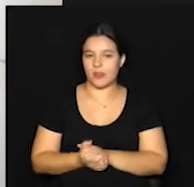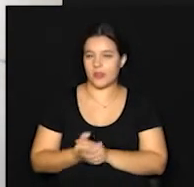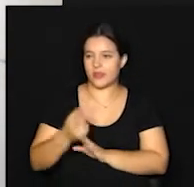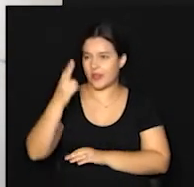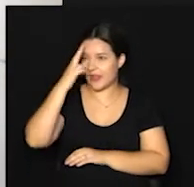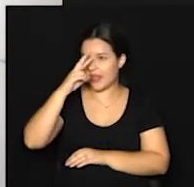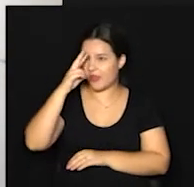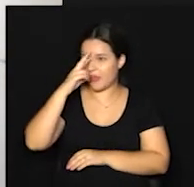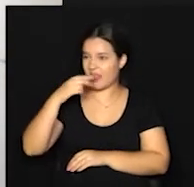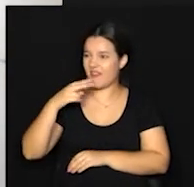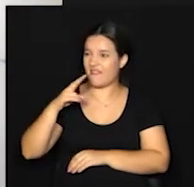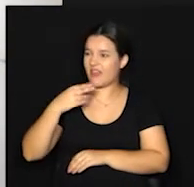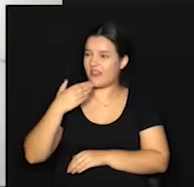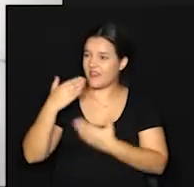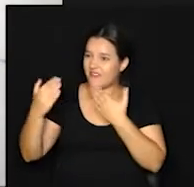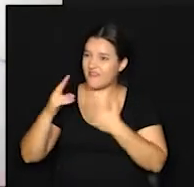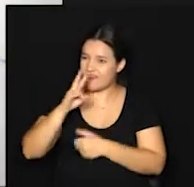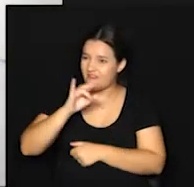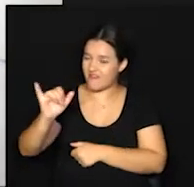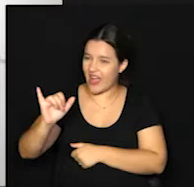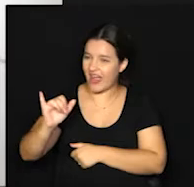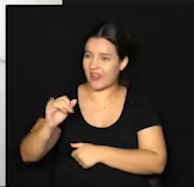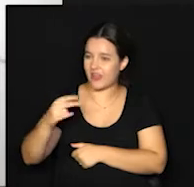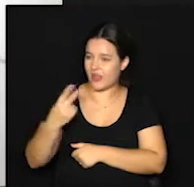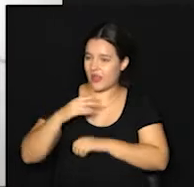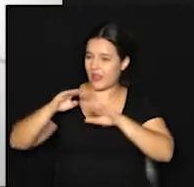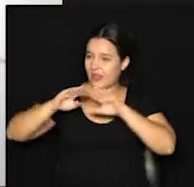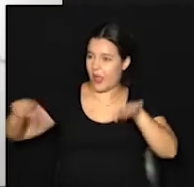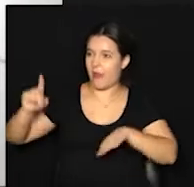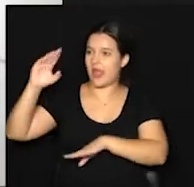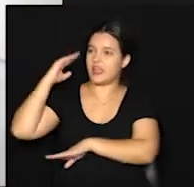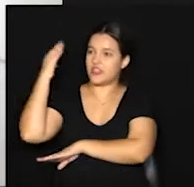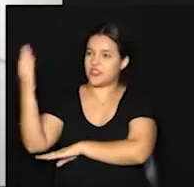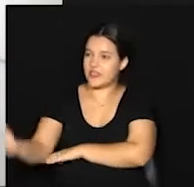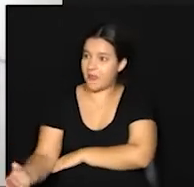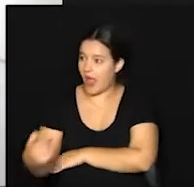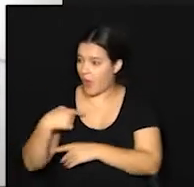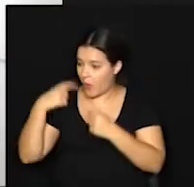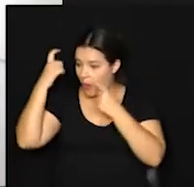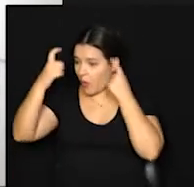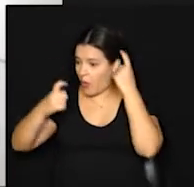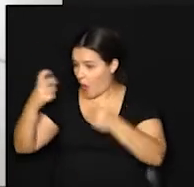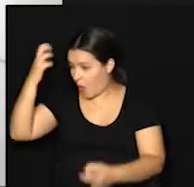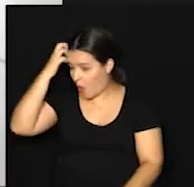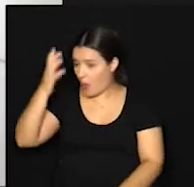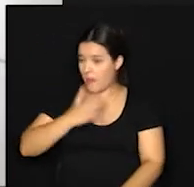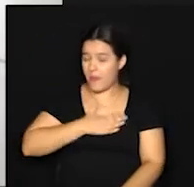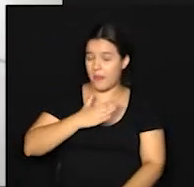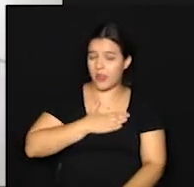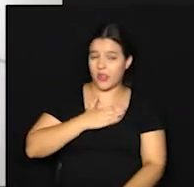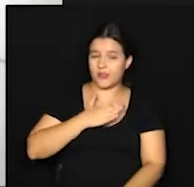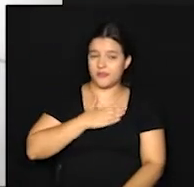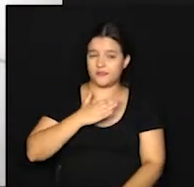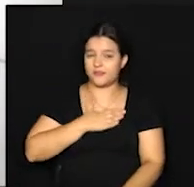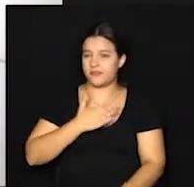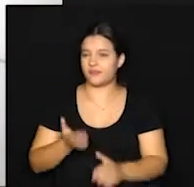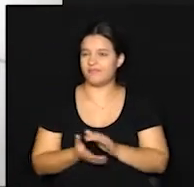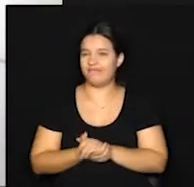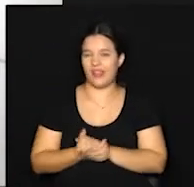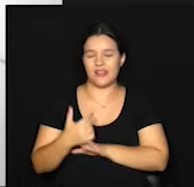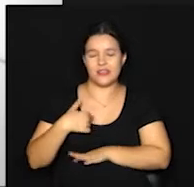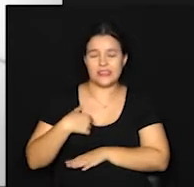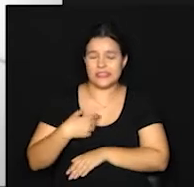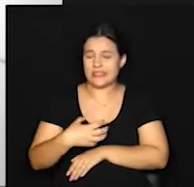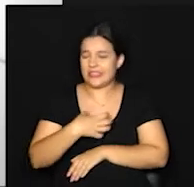ele desmaiou na minha frente, falei, pronto, morreu, né? Matei uma pessoa, você se sente culpada. A sensação de culpa te